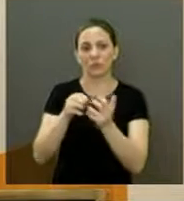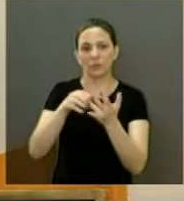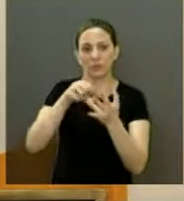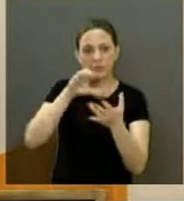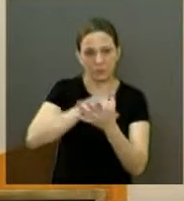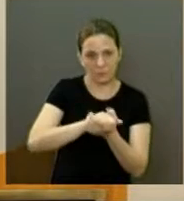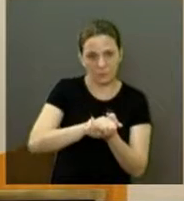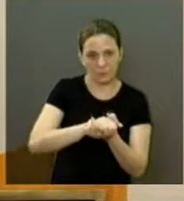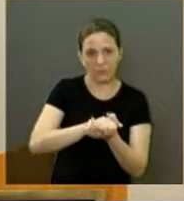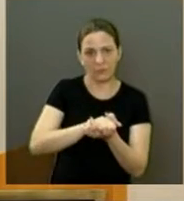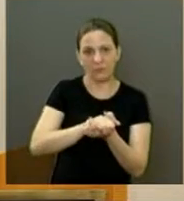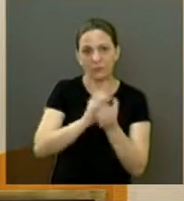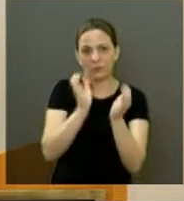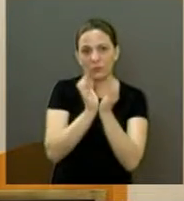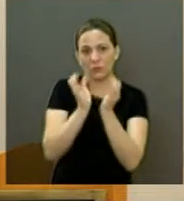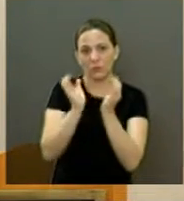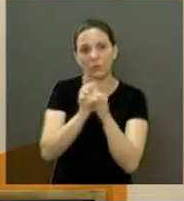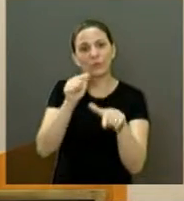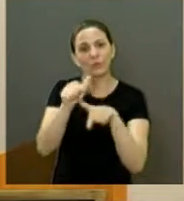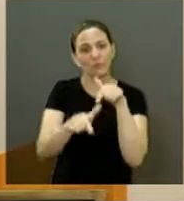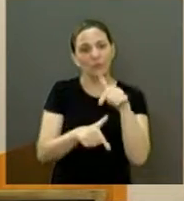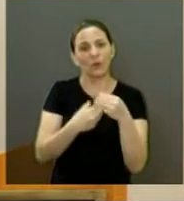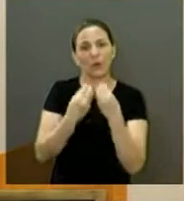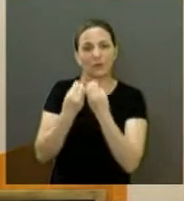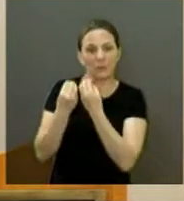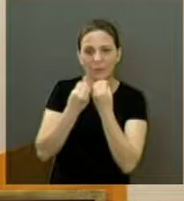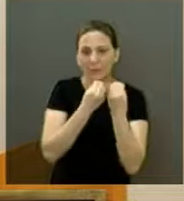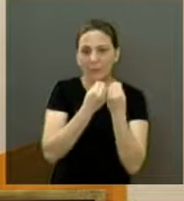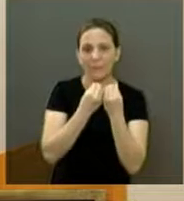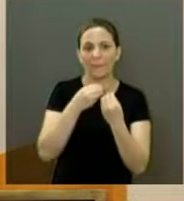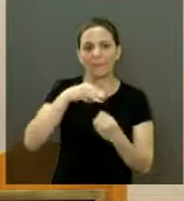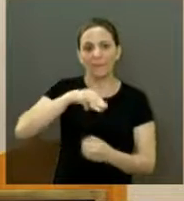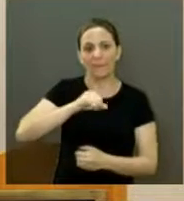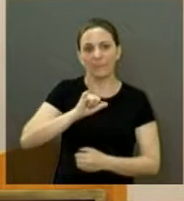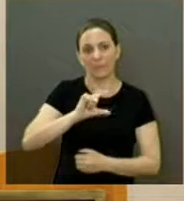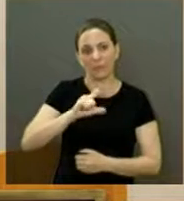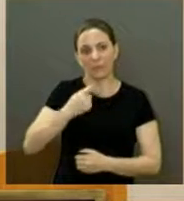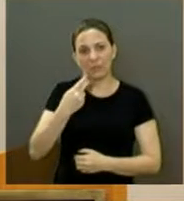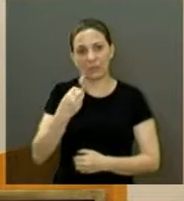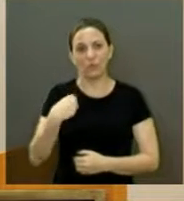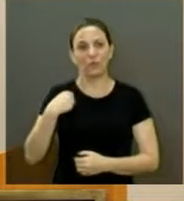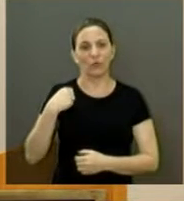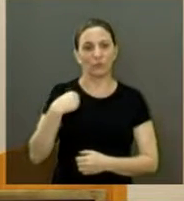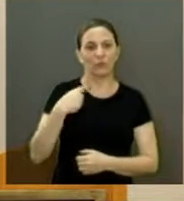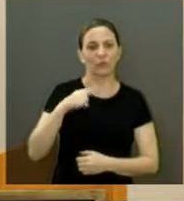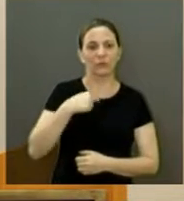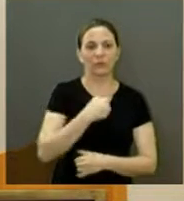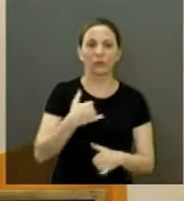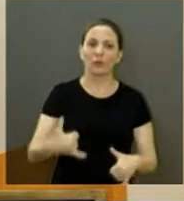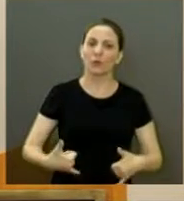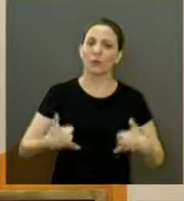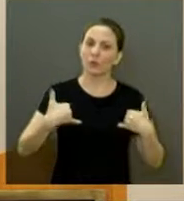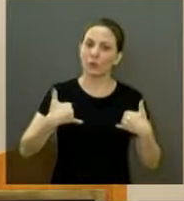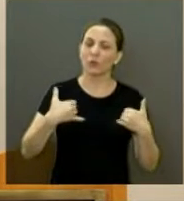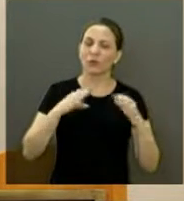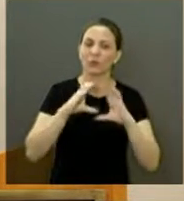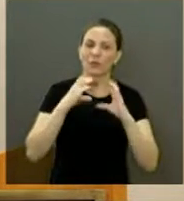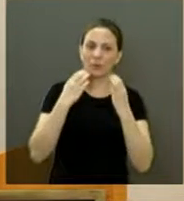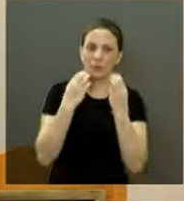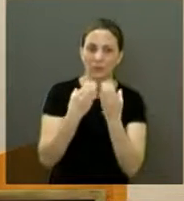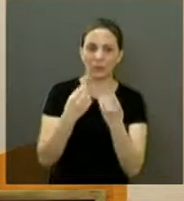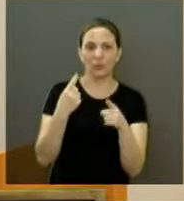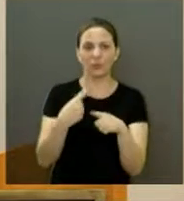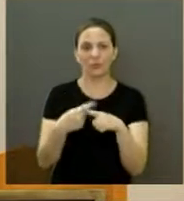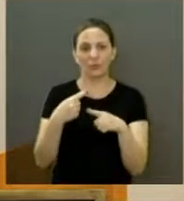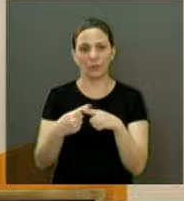em nome dela dos grupos que ela trabalhou no milho trabalha sempre voluntária gente tem orgulho da comunidade porque